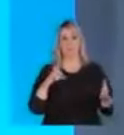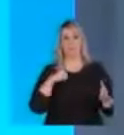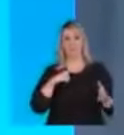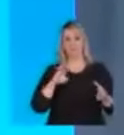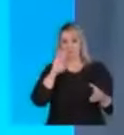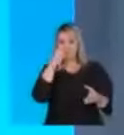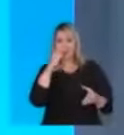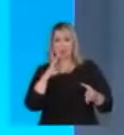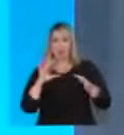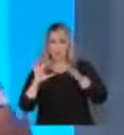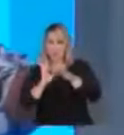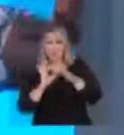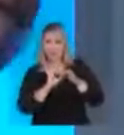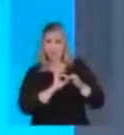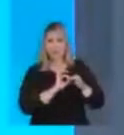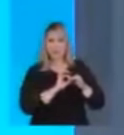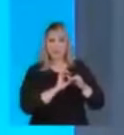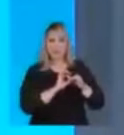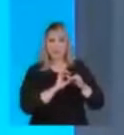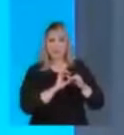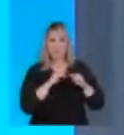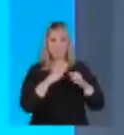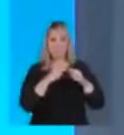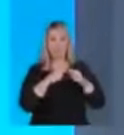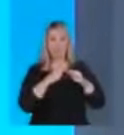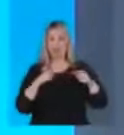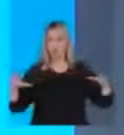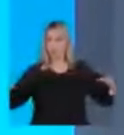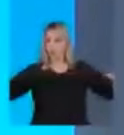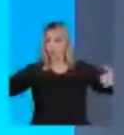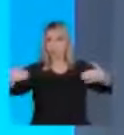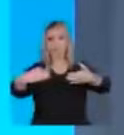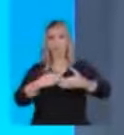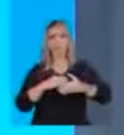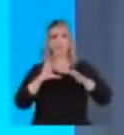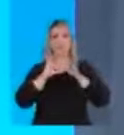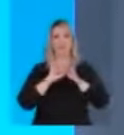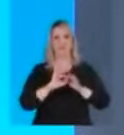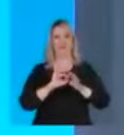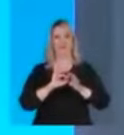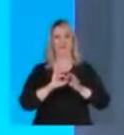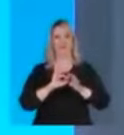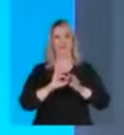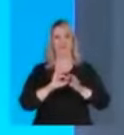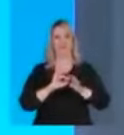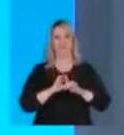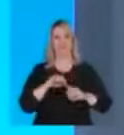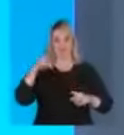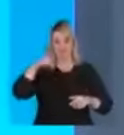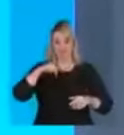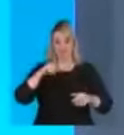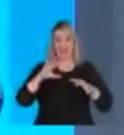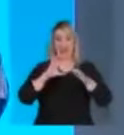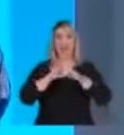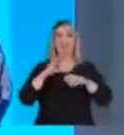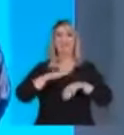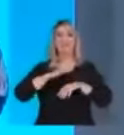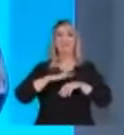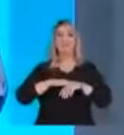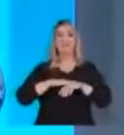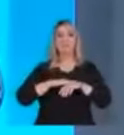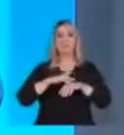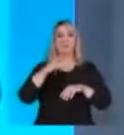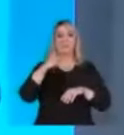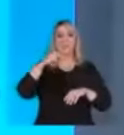que fez por fazer um um governo de coalizão amplo para poder governar o Brasil e aqui quando a aliança foi feita com